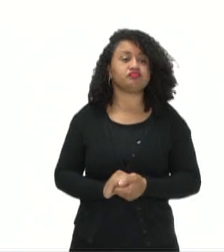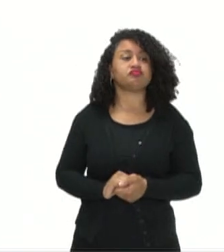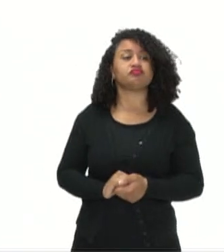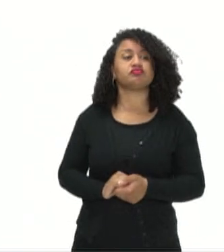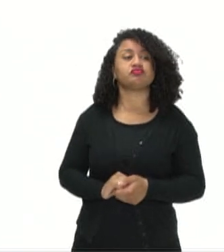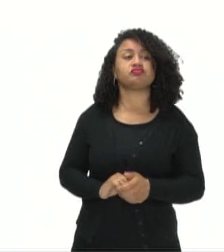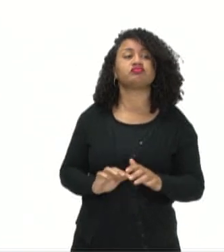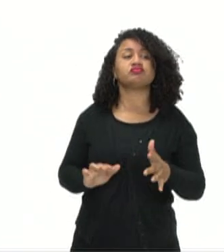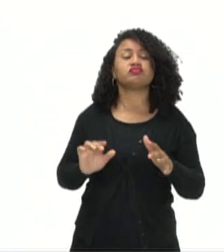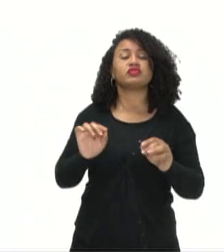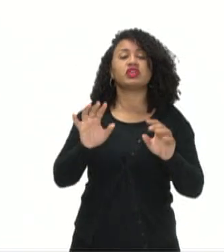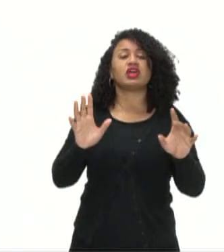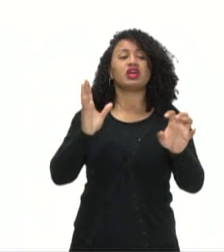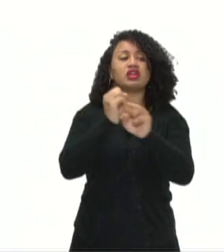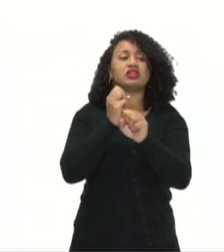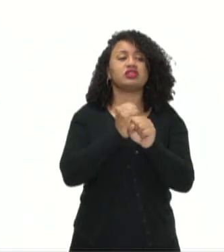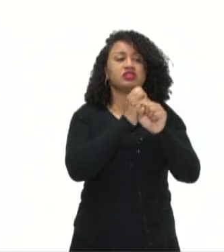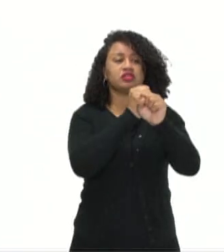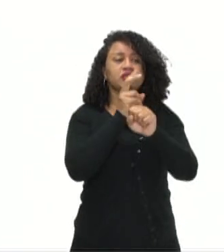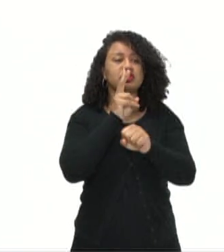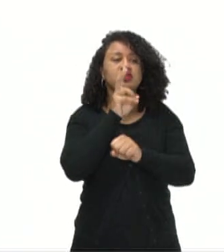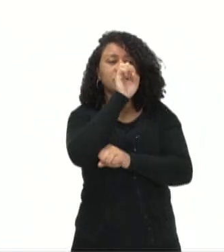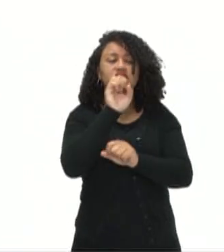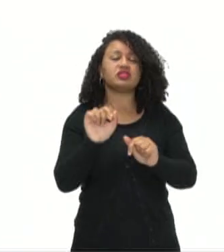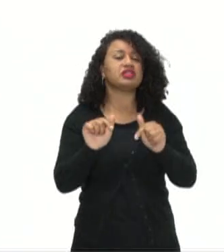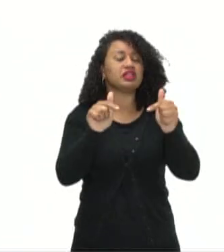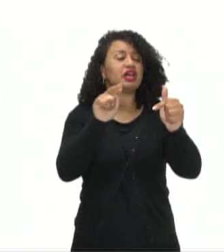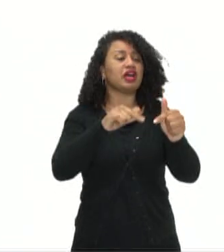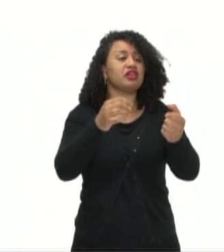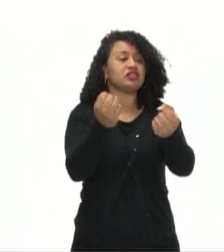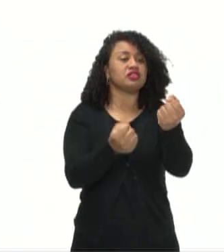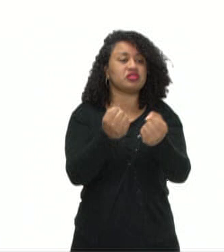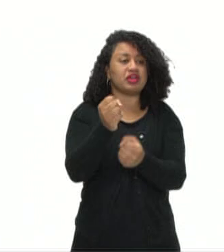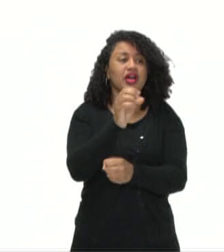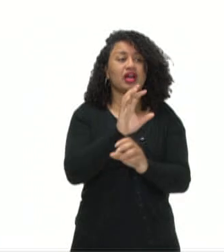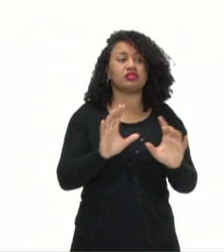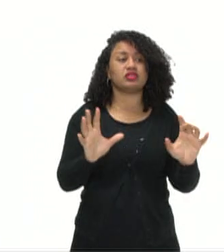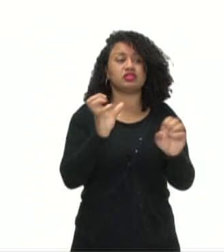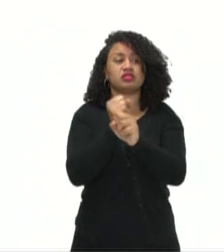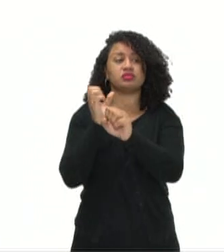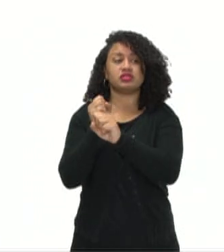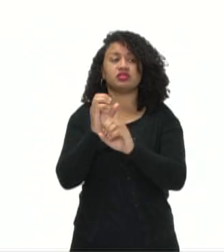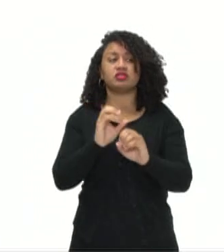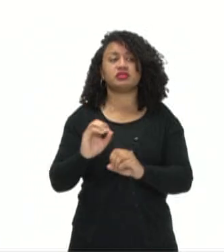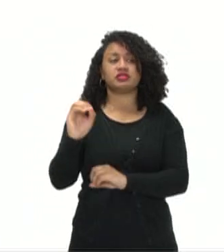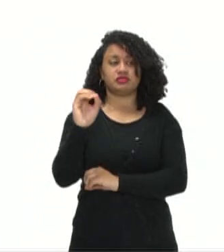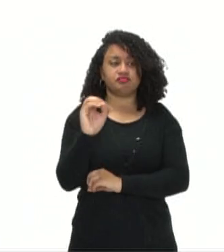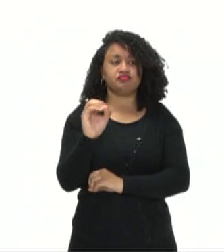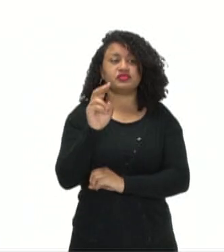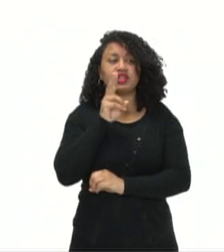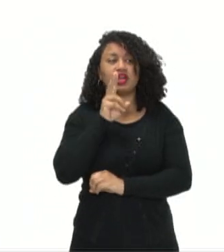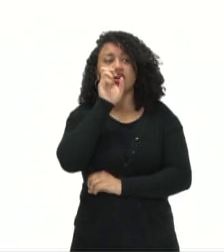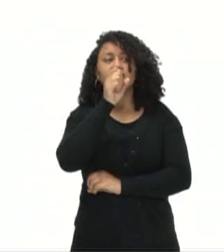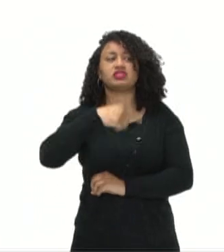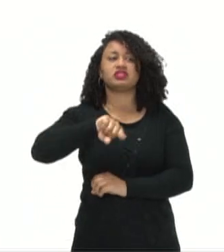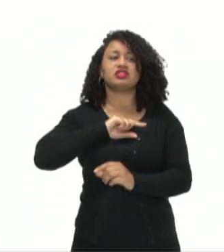A somatória das forças que atuam no carro é 0. A força que fizemos sobre o carro é maior do